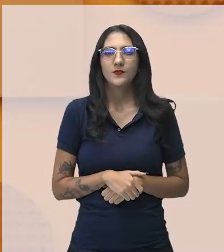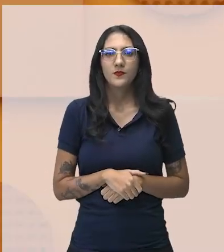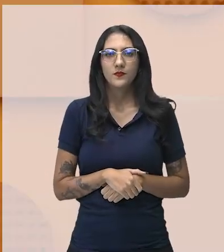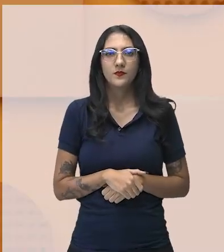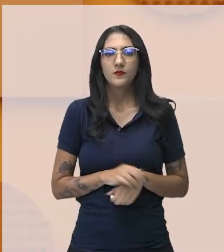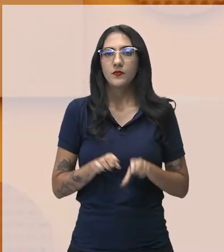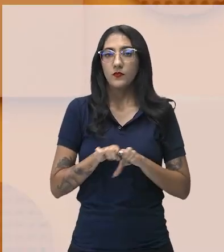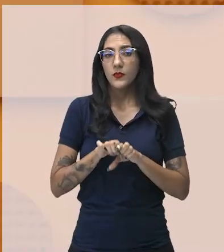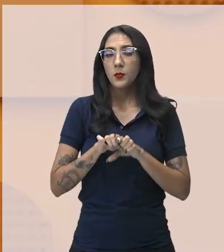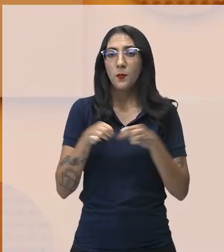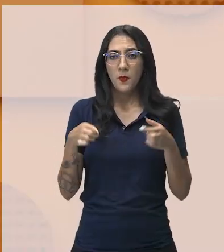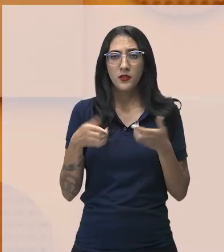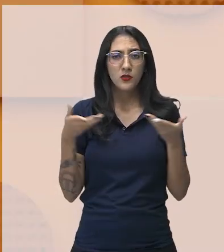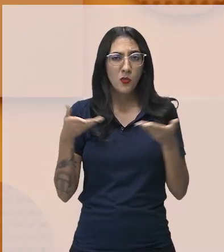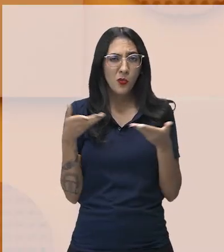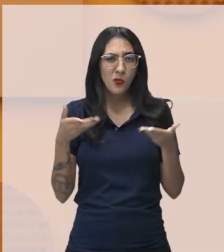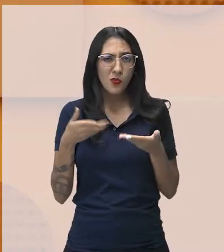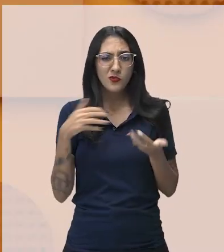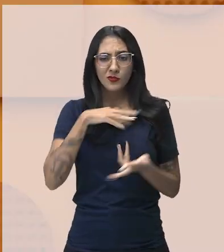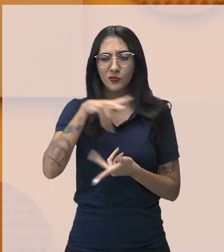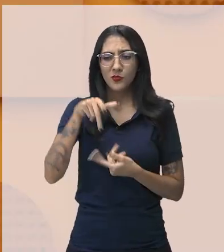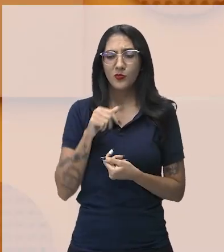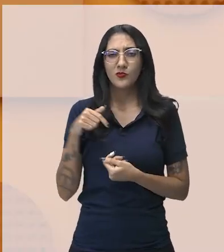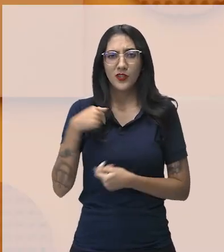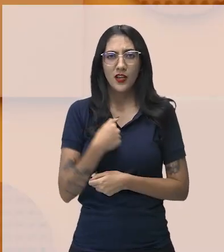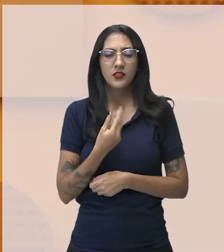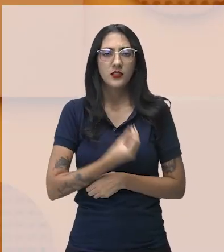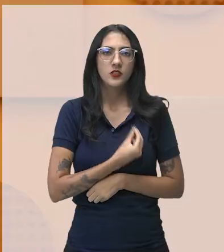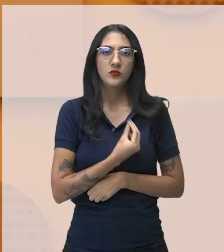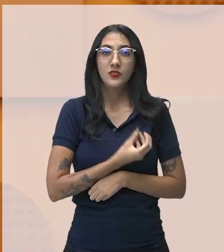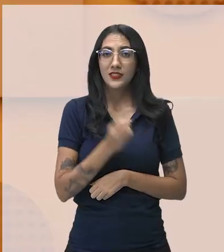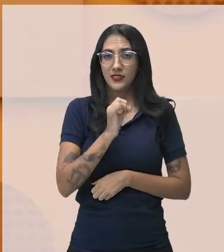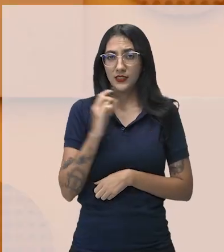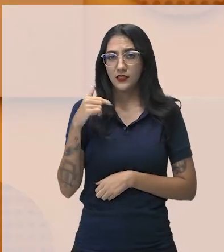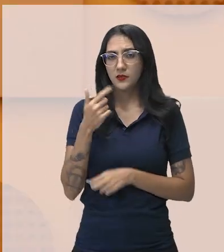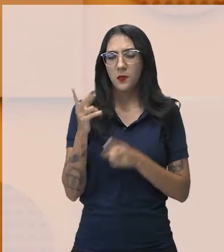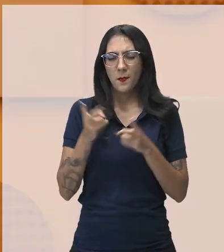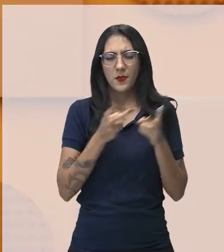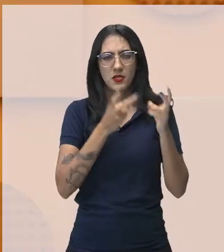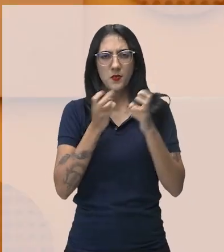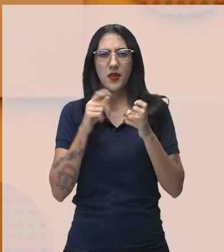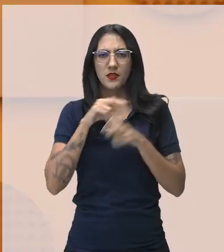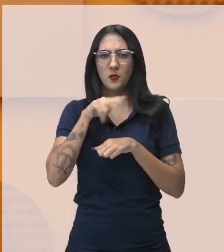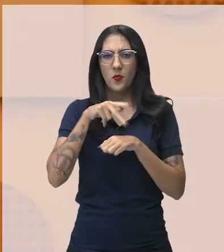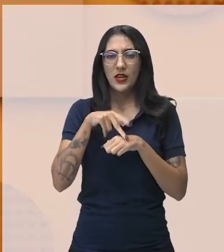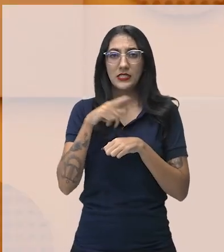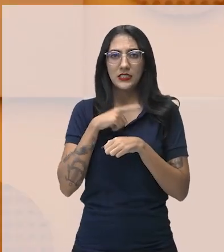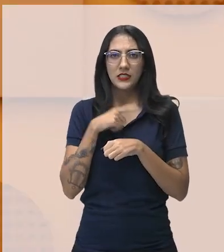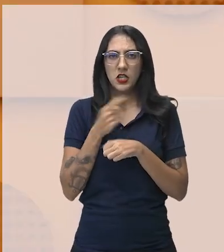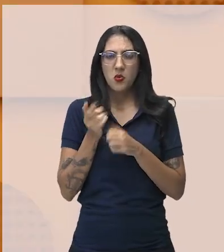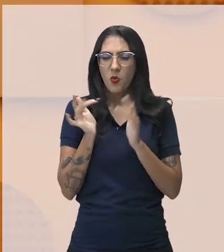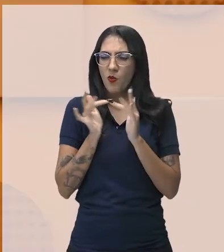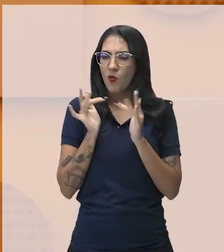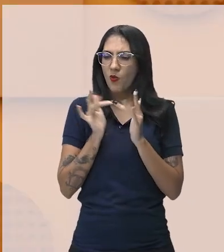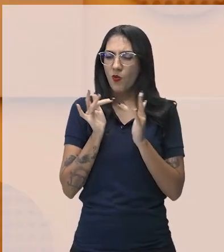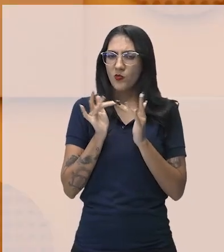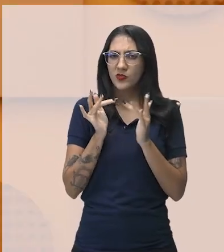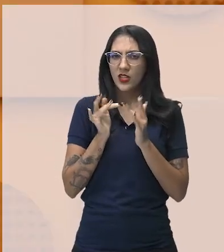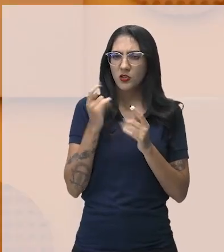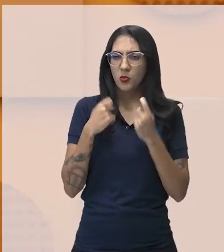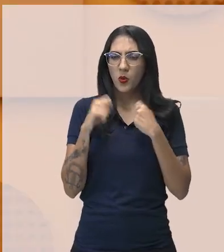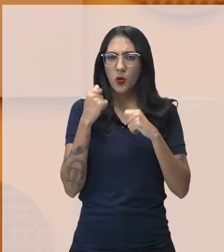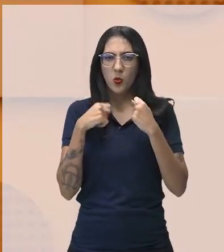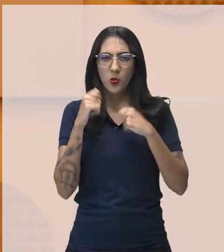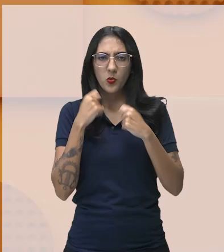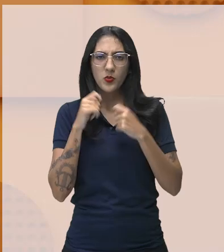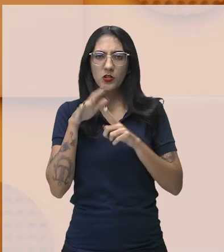que hoje, no mundo que a gente vive, se a gente observar esses países que está muito ligado ao socialismo, porém a